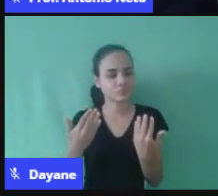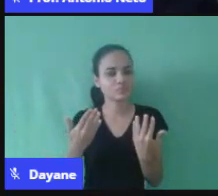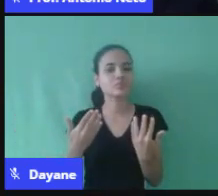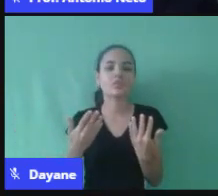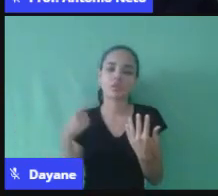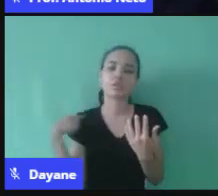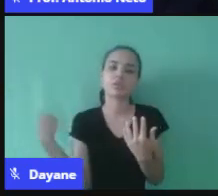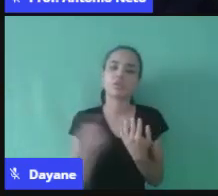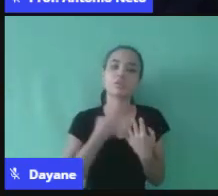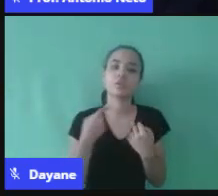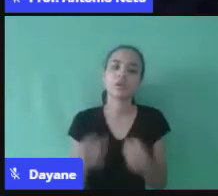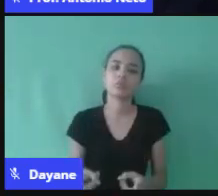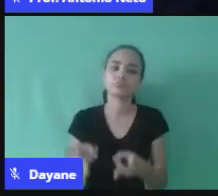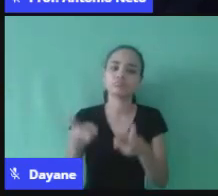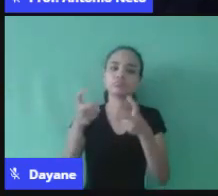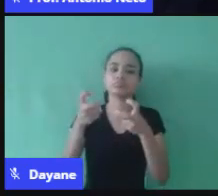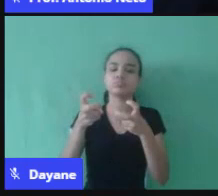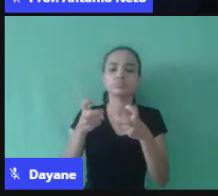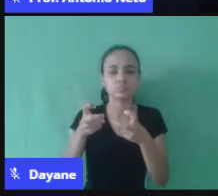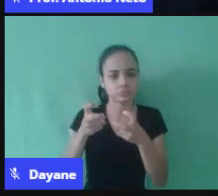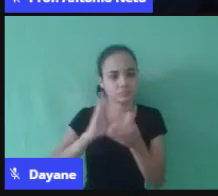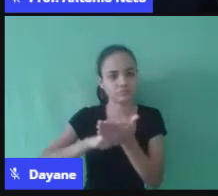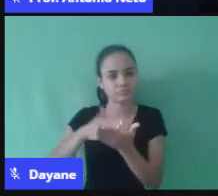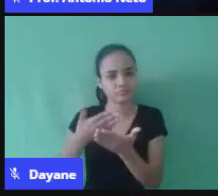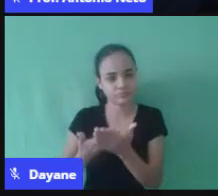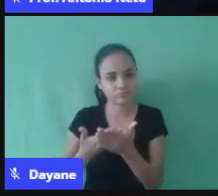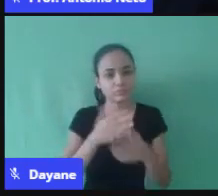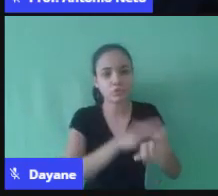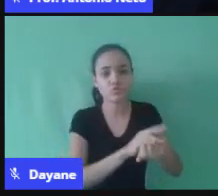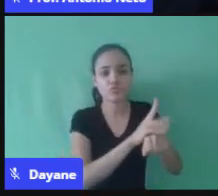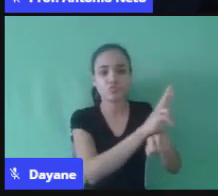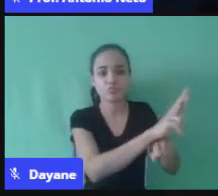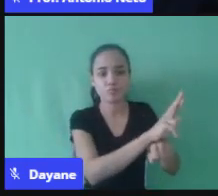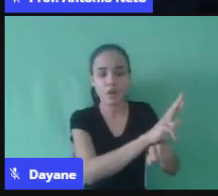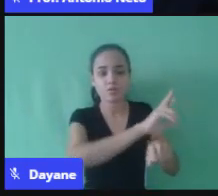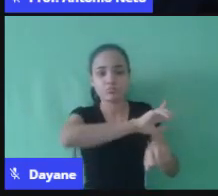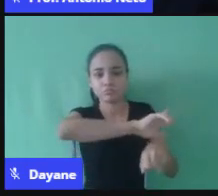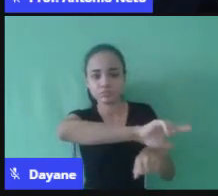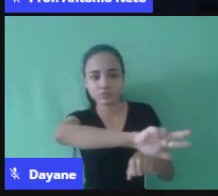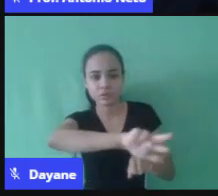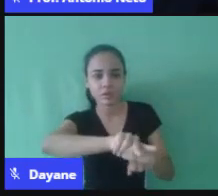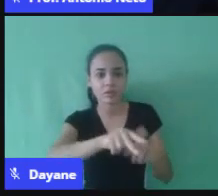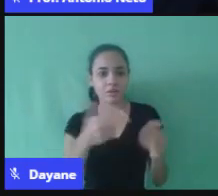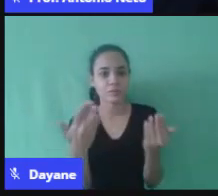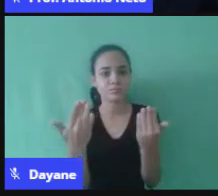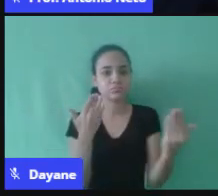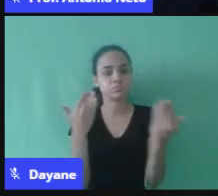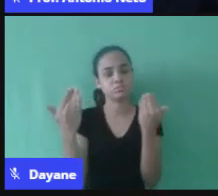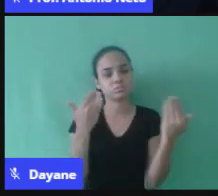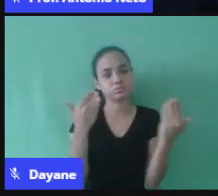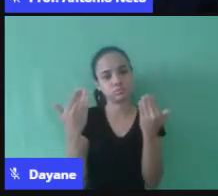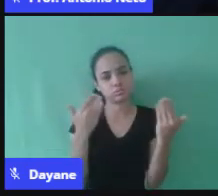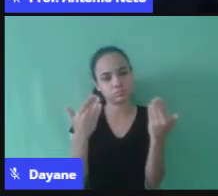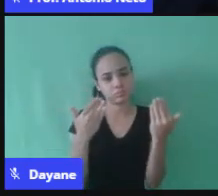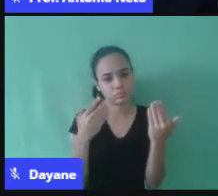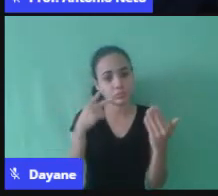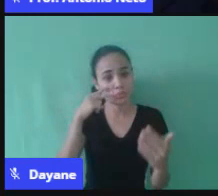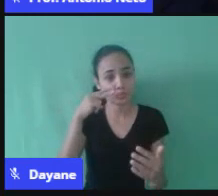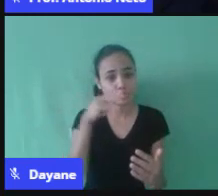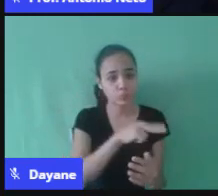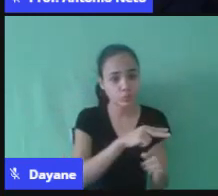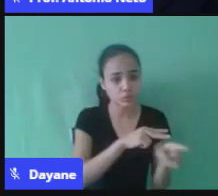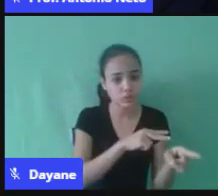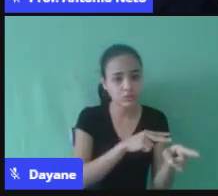interpretações, dessas funções psíquicas, e que é a partir daí em que se dá os